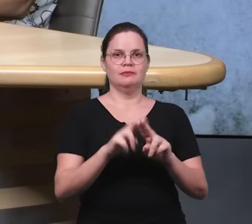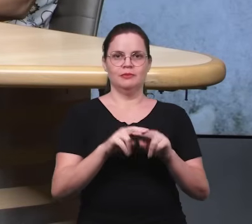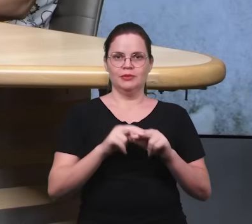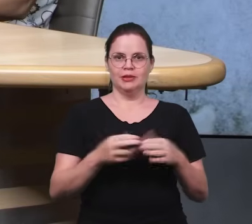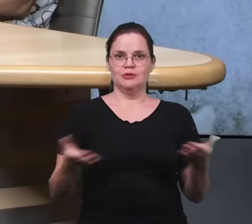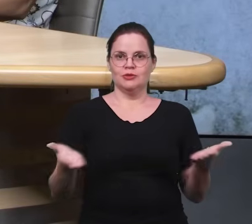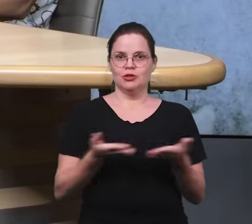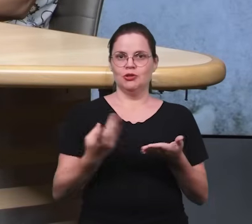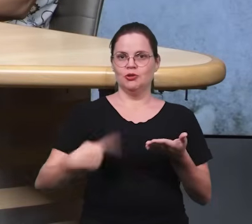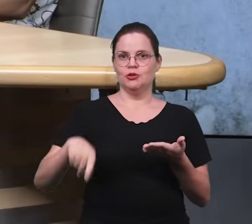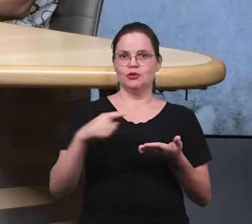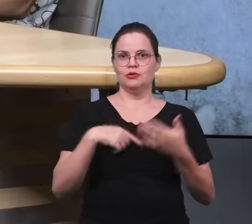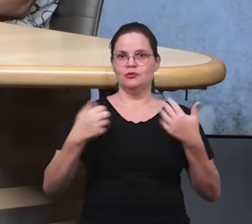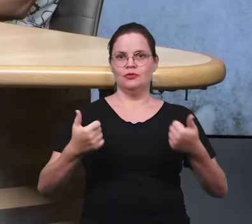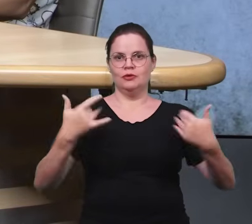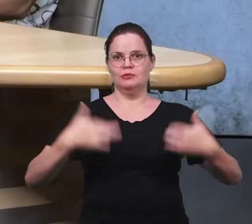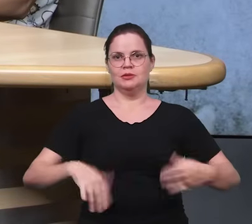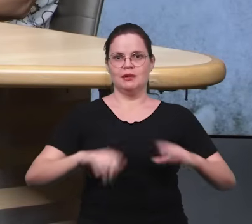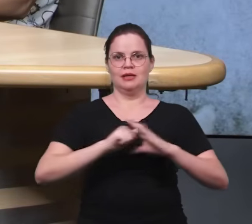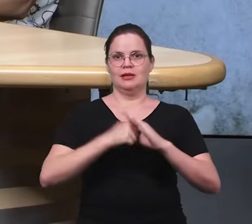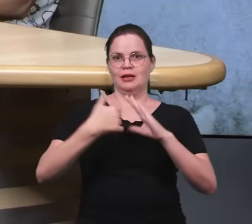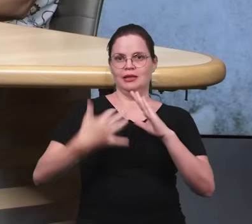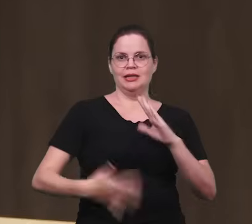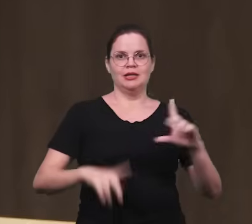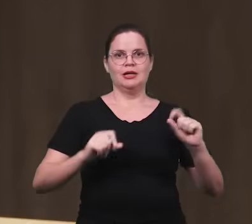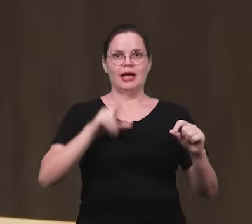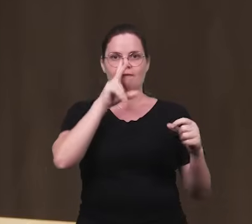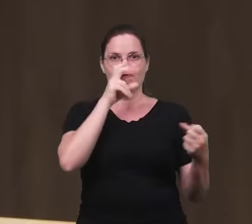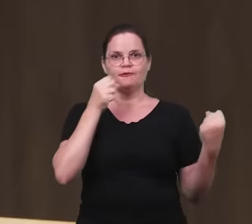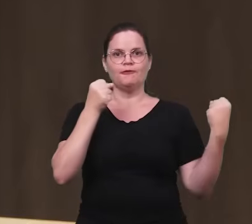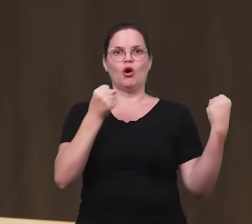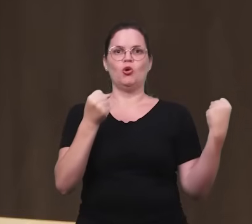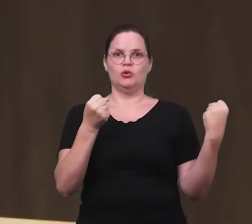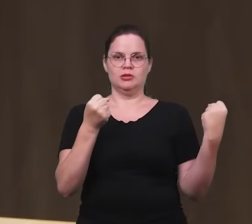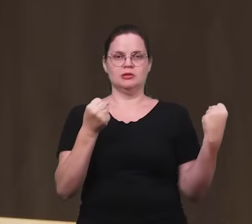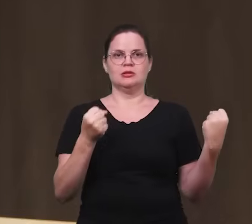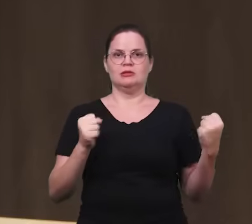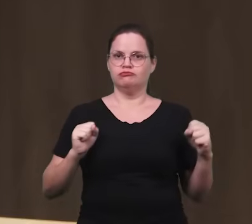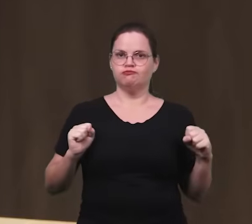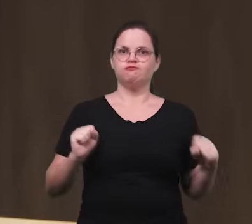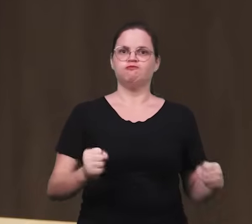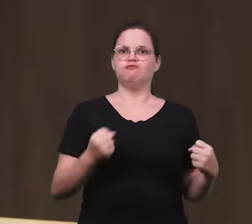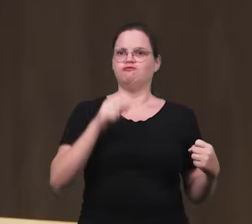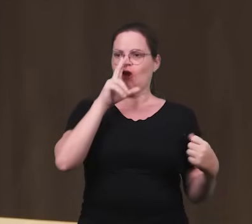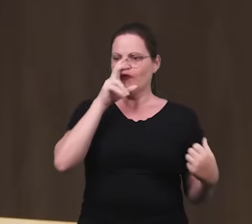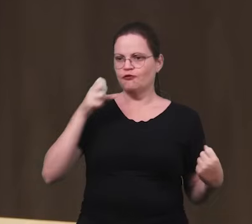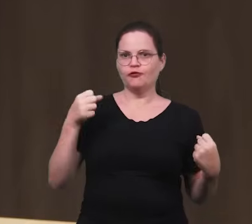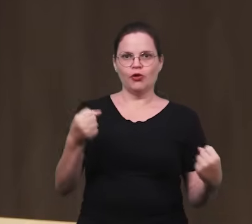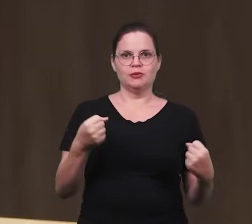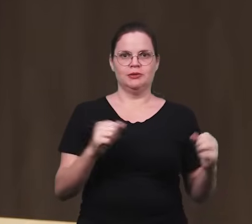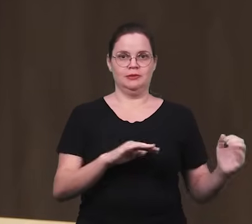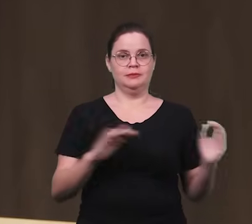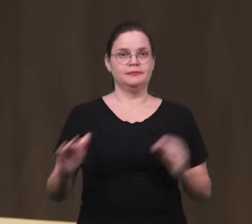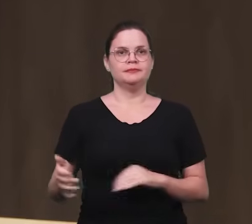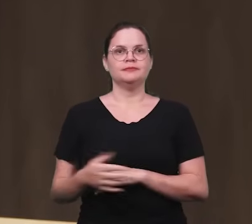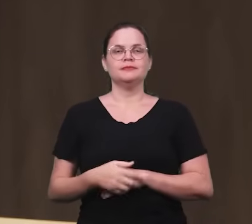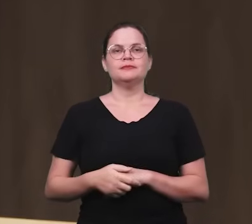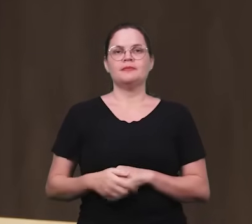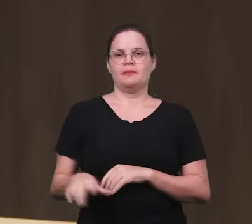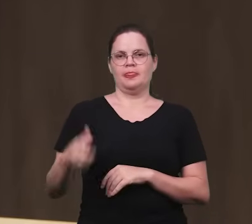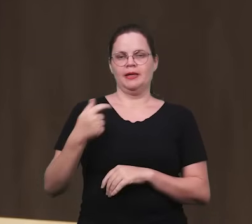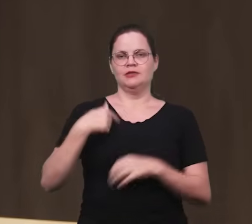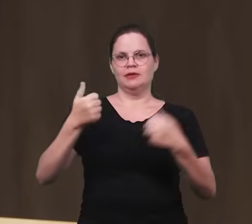abordar justamente essa característica, que é a força. E nós vamos falar aqui no